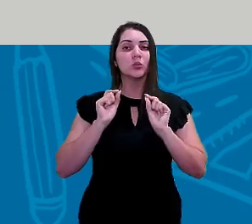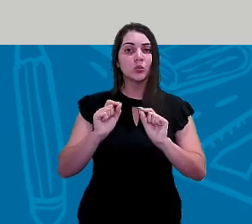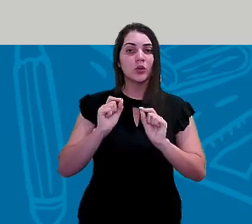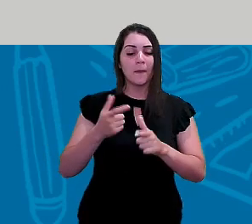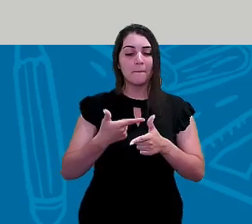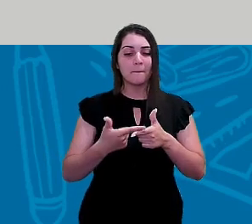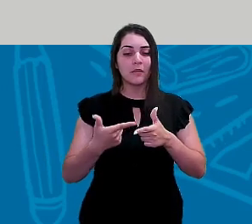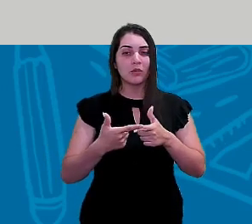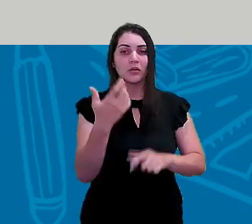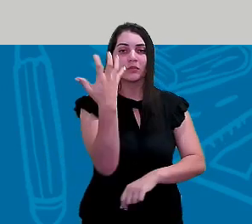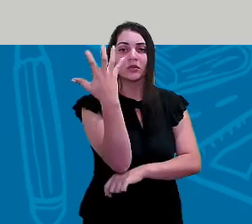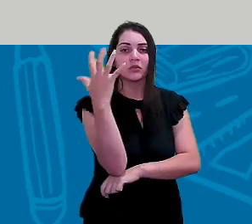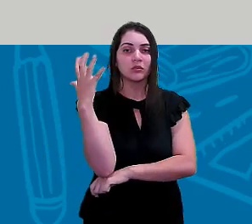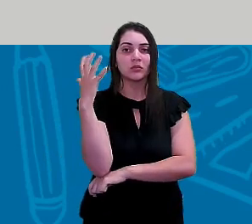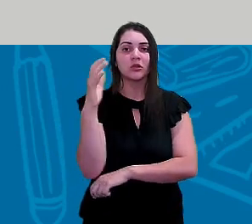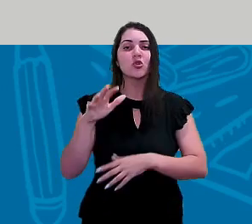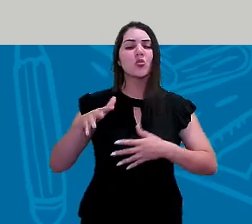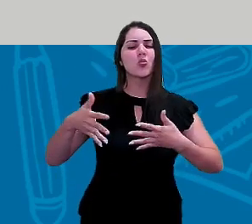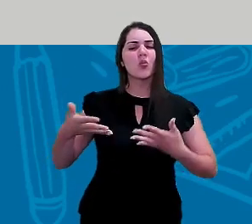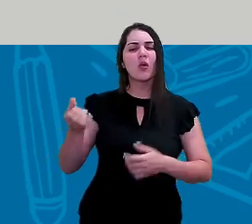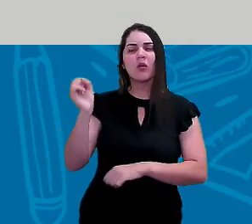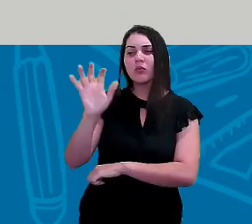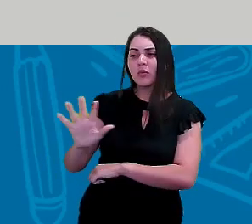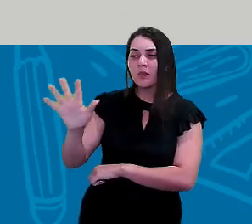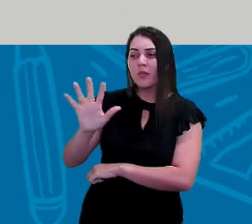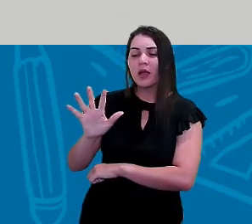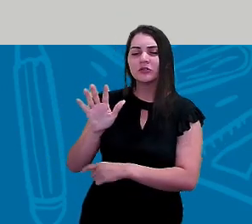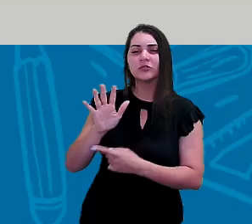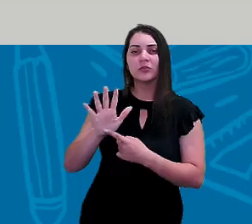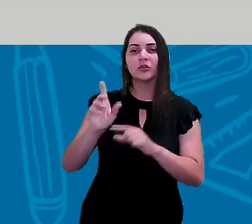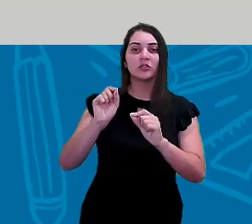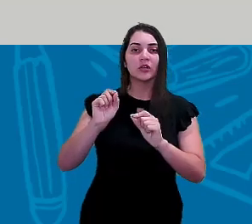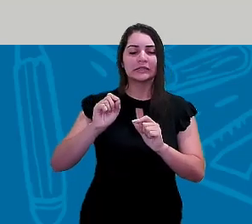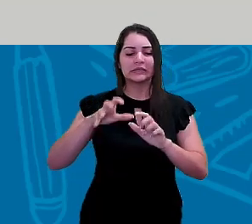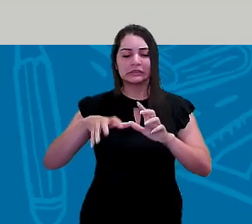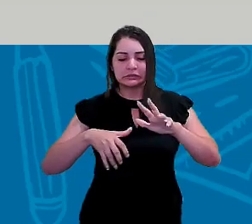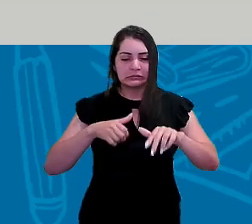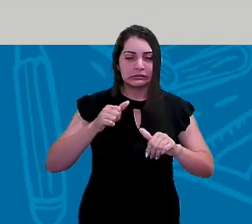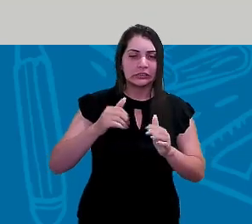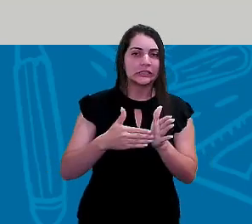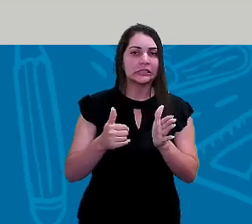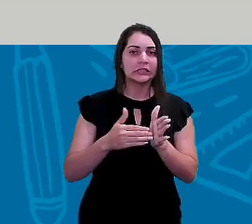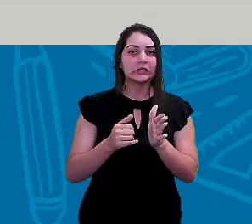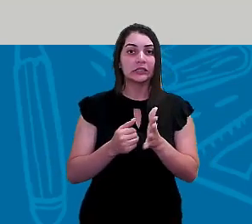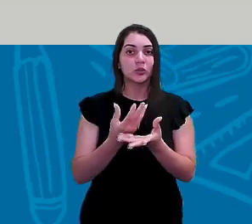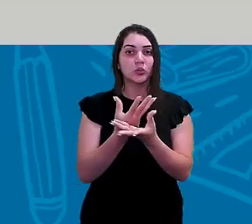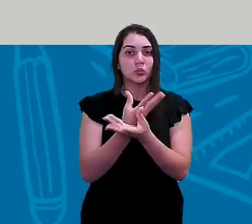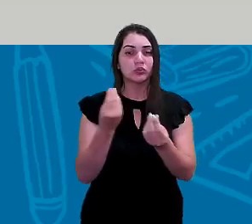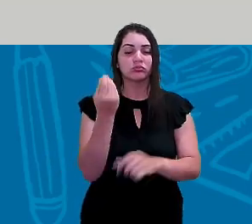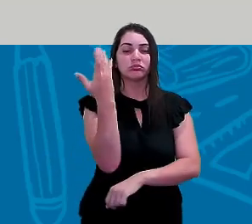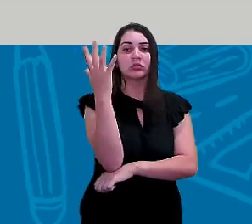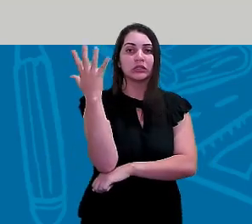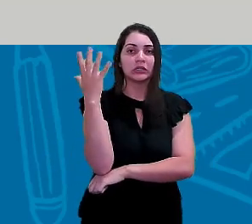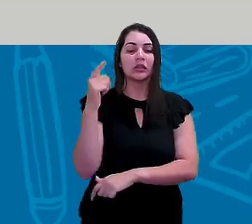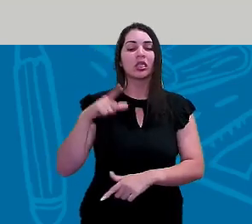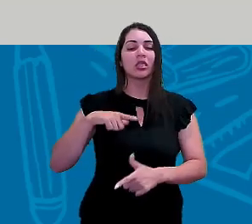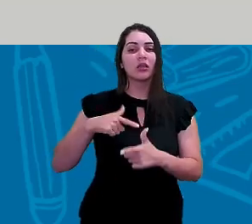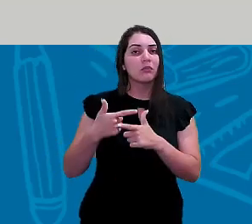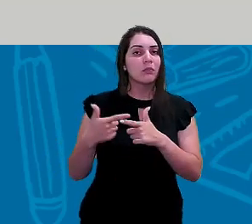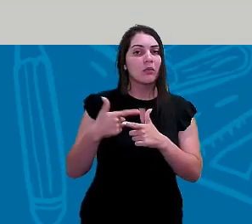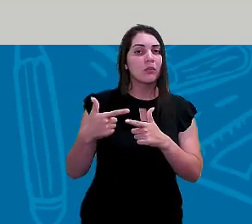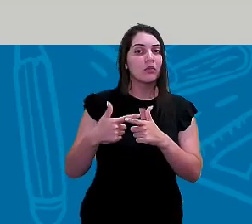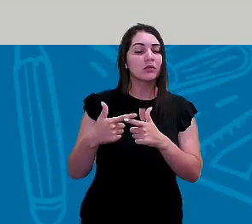mostra isso? Que a gente tirando, tirando, tirando tanto da natureza pode trazer algum malefício para ela? Seria a imagem